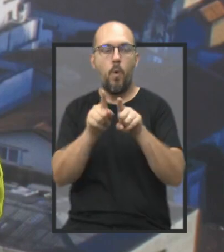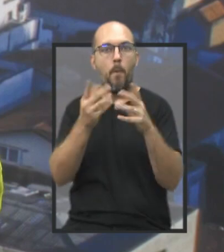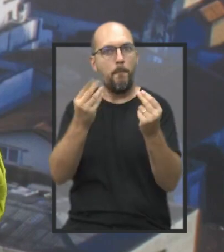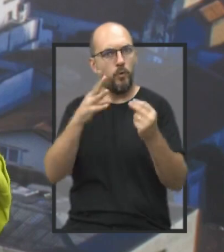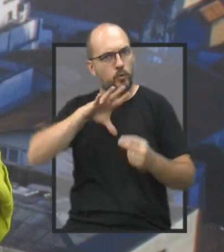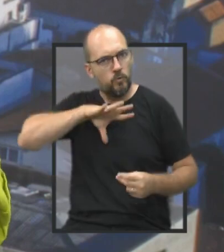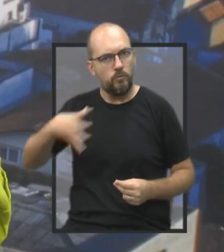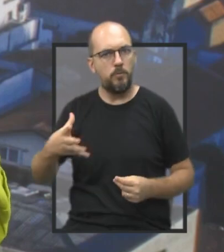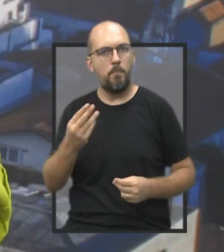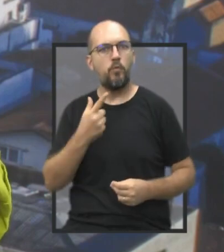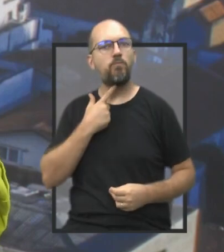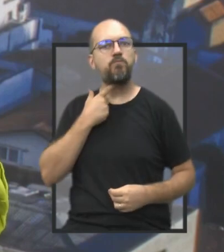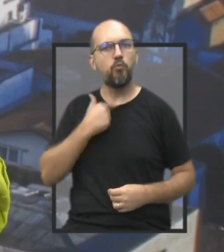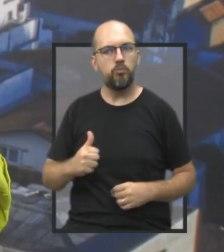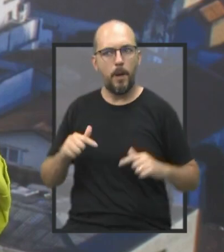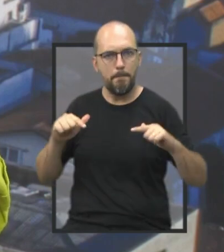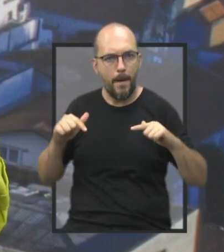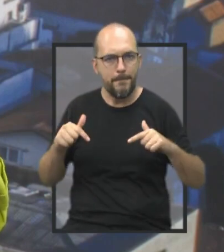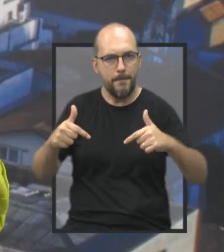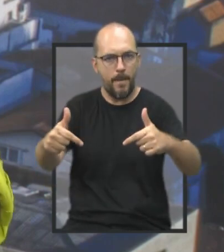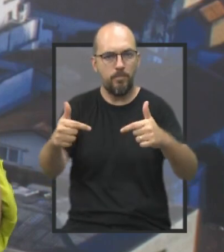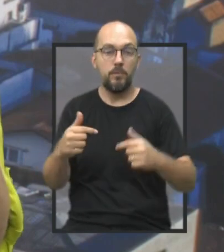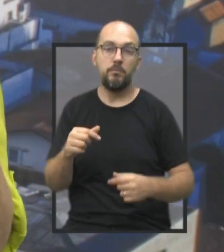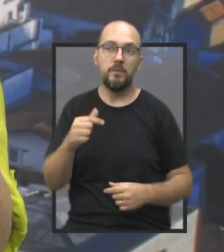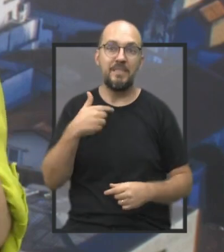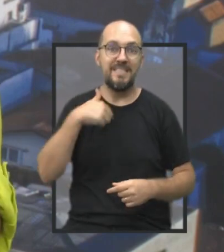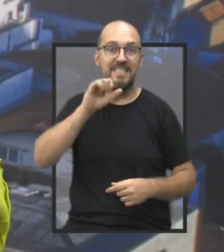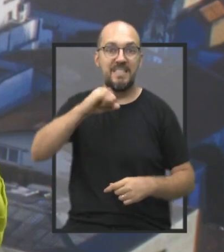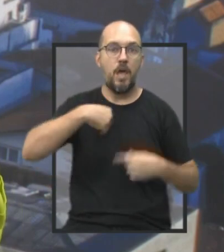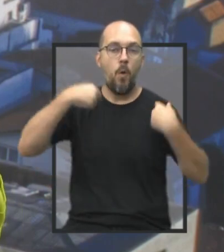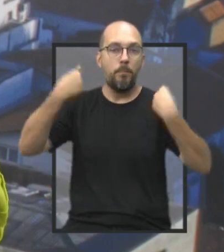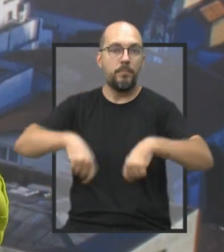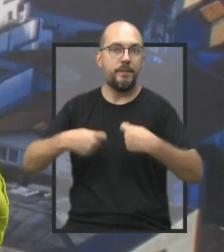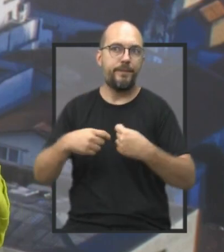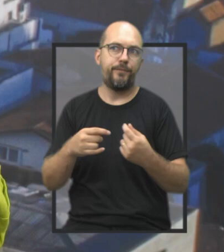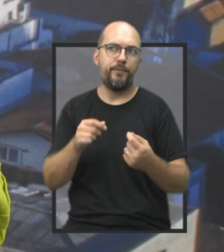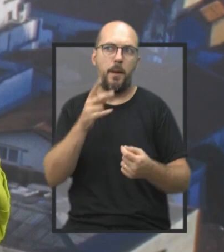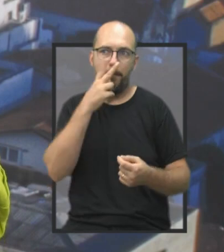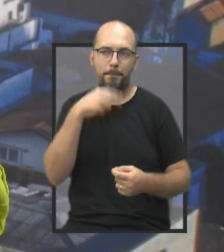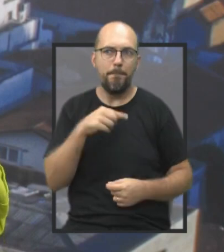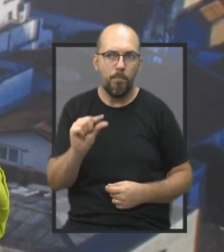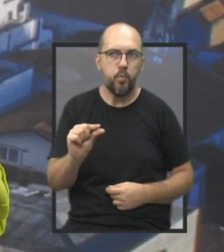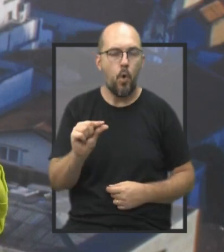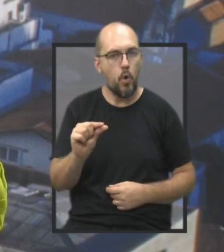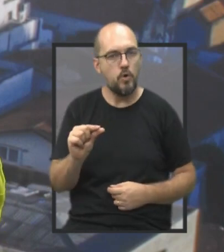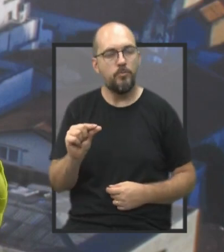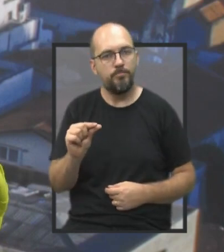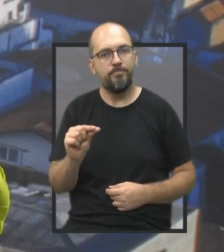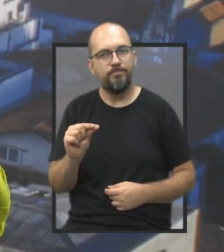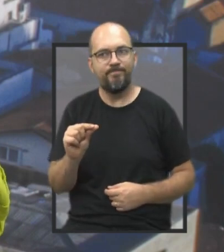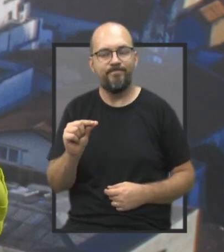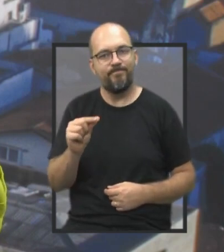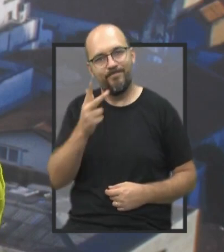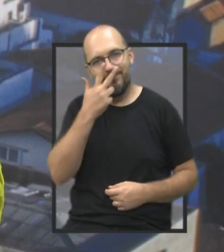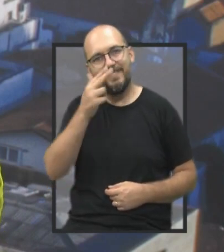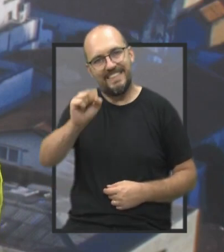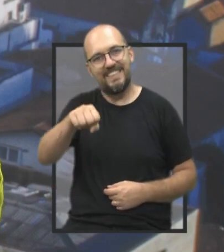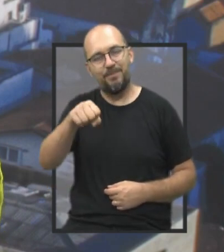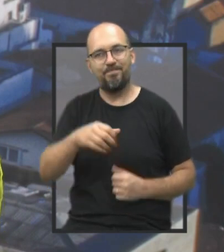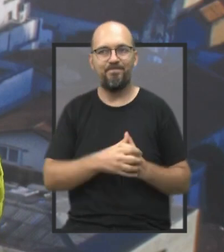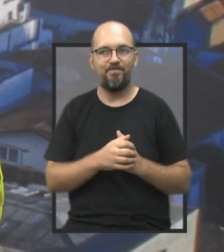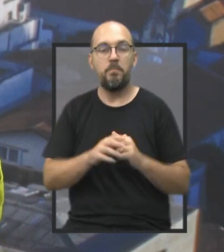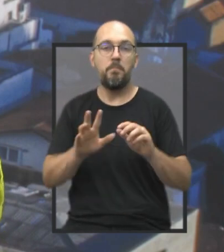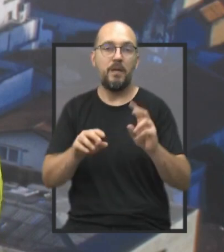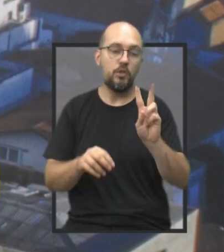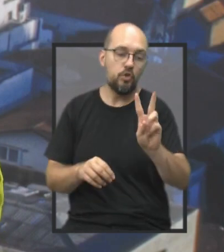corajoso e com muita vontade. Então, se eu te disser que é pouco, eu te digo que talvez seja, mas por outro